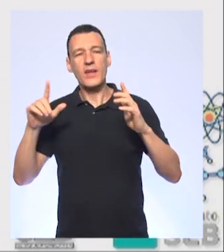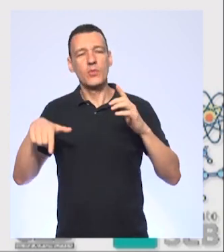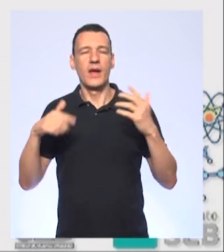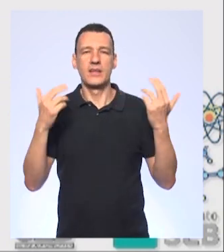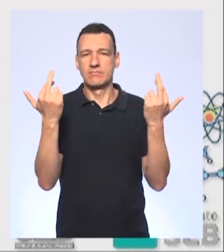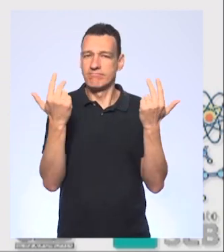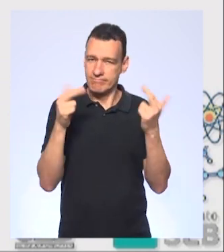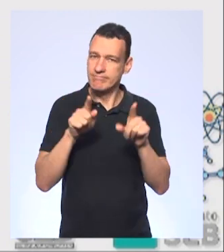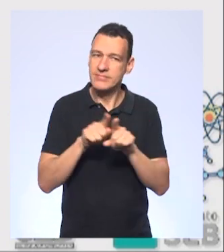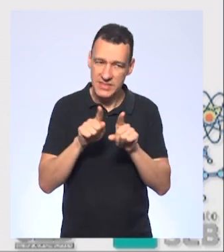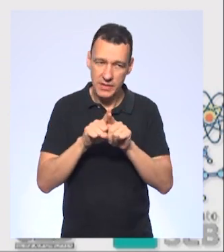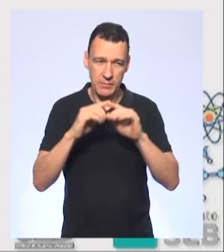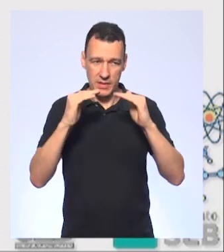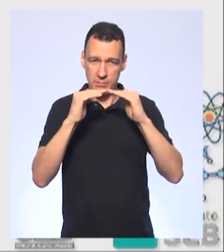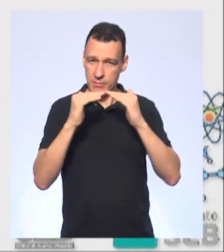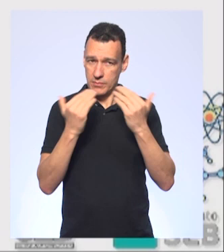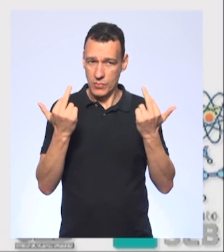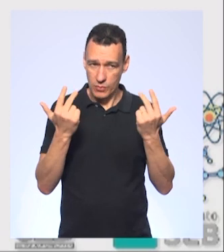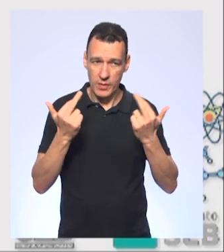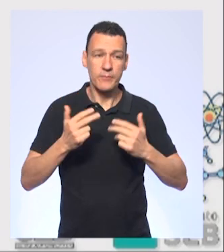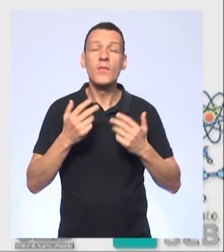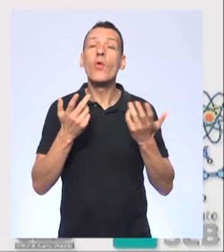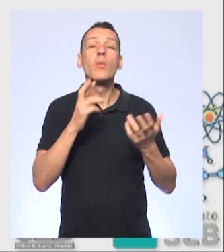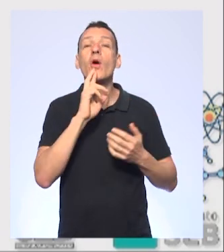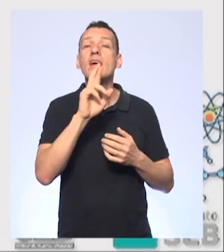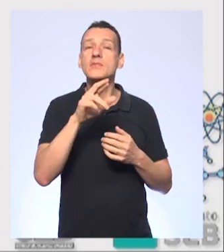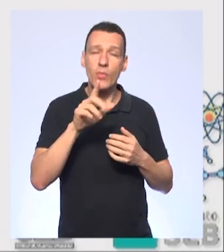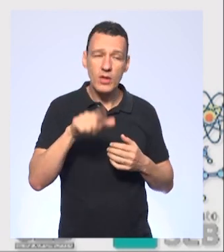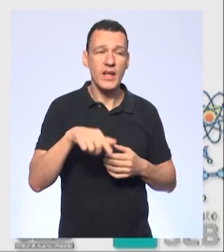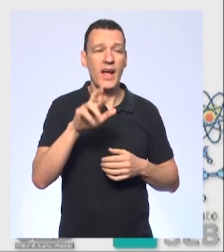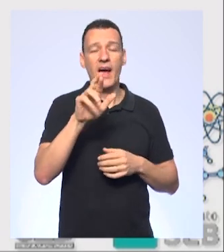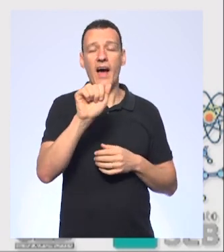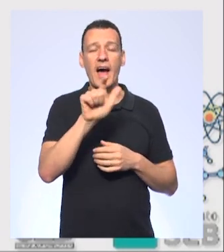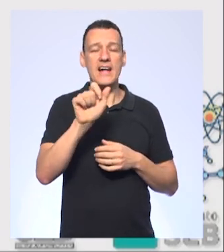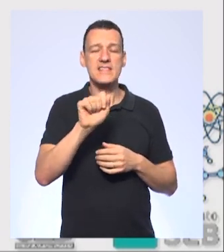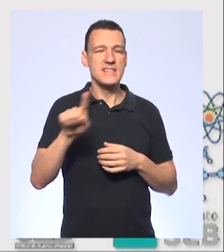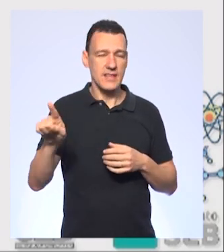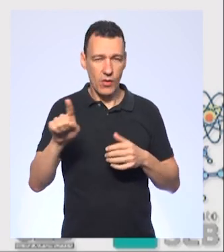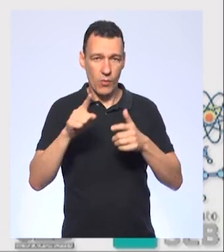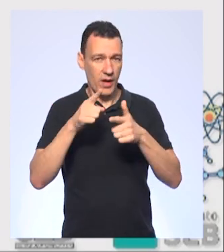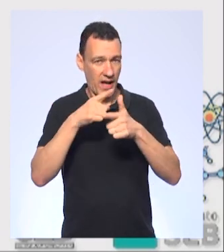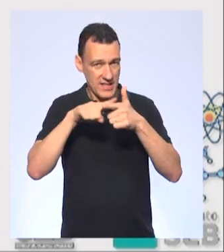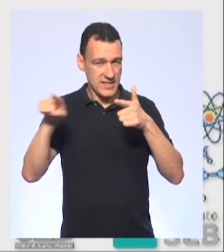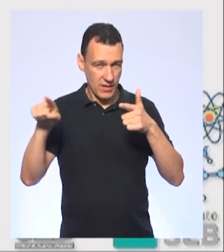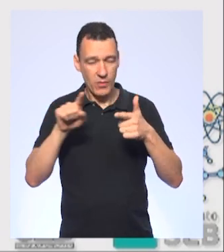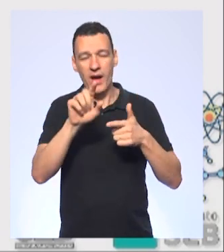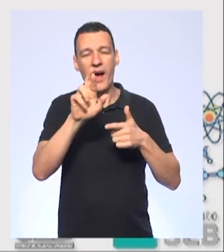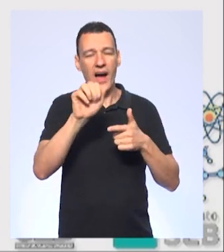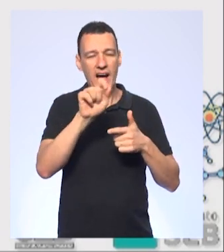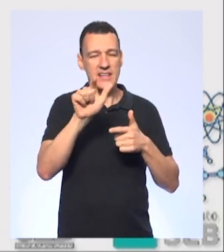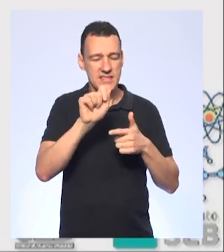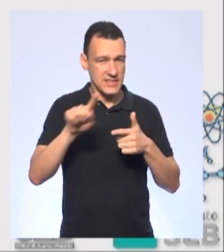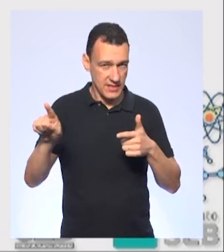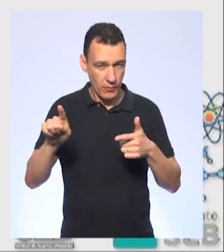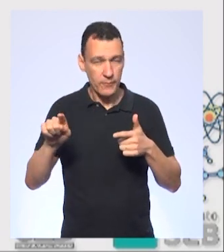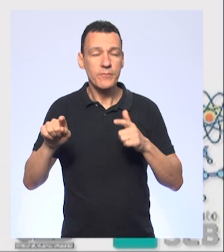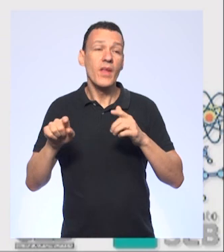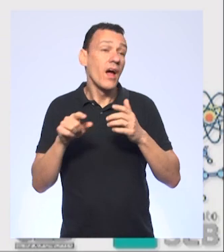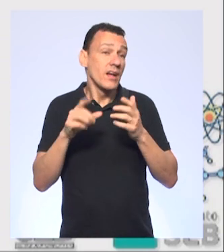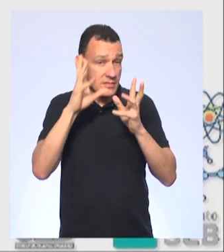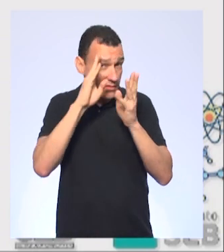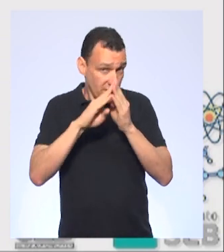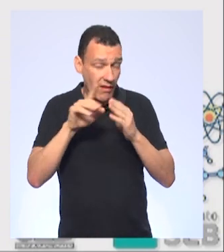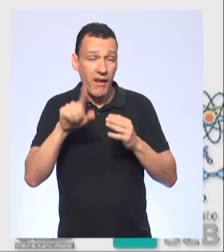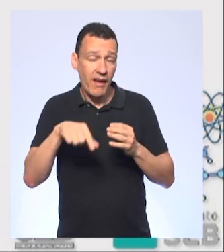proporcionais. Quem resolve a questão é a chamada razão de semelhança. Que isso, senhor? Olha para a tela, que nada mais é do que o Tales.